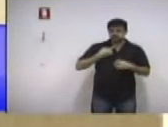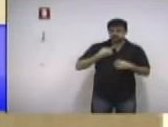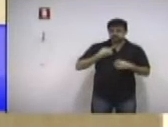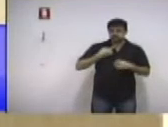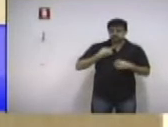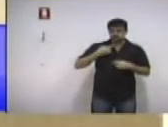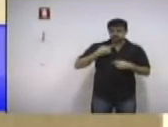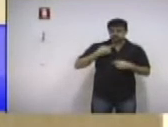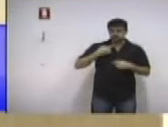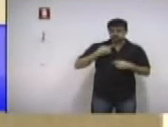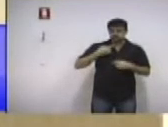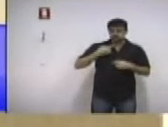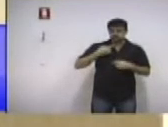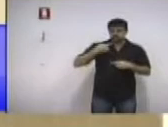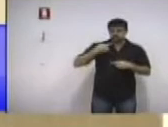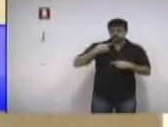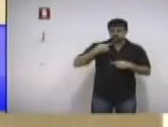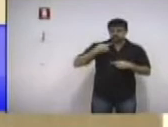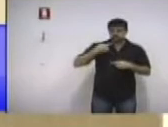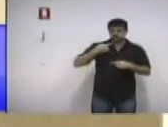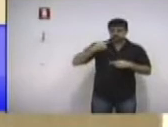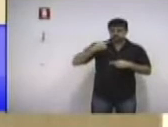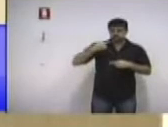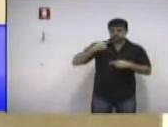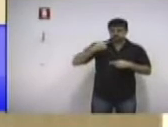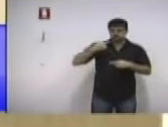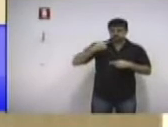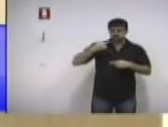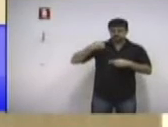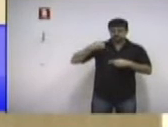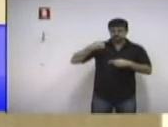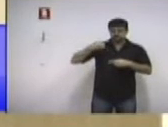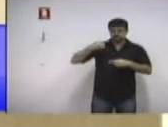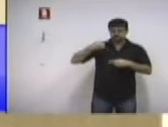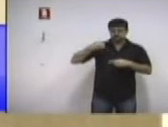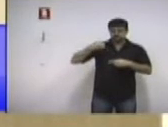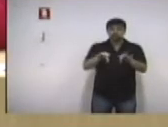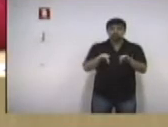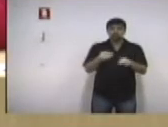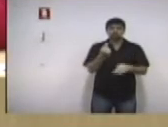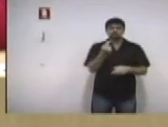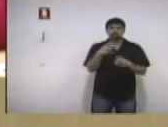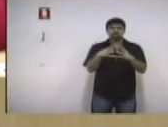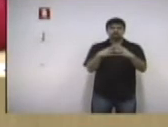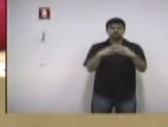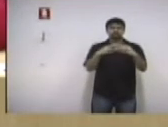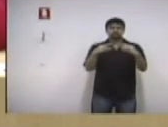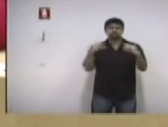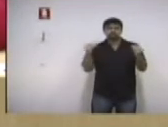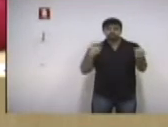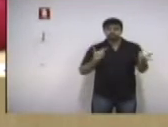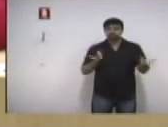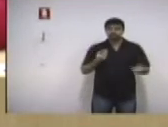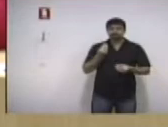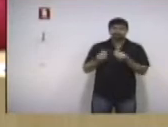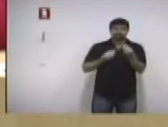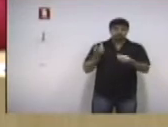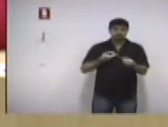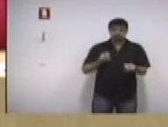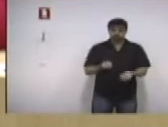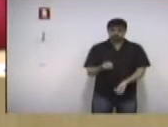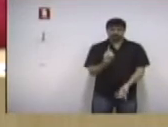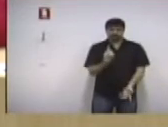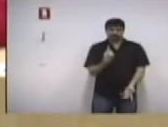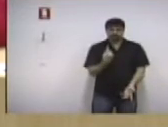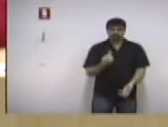no orçamento e reservado tivesse escasso para não falar desaparecido